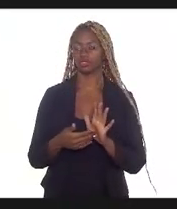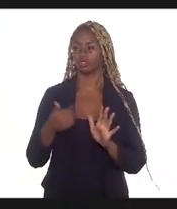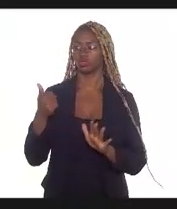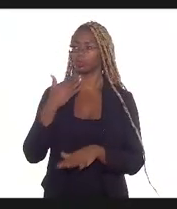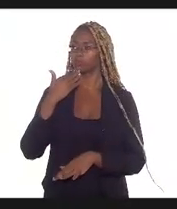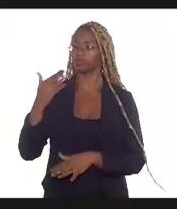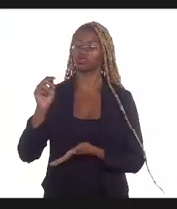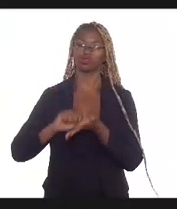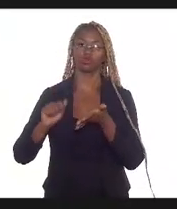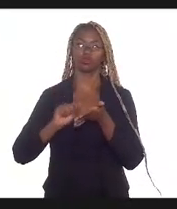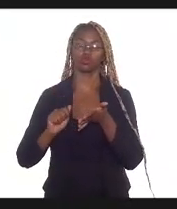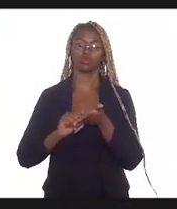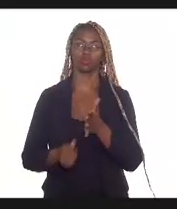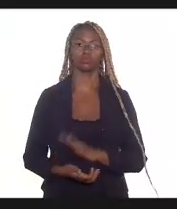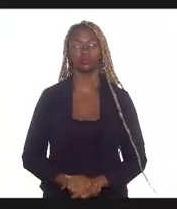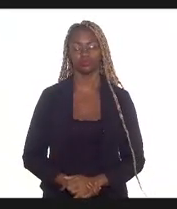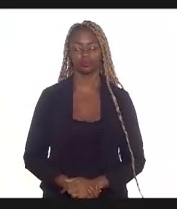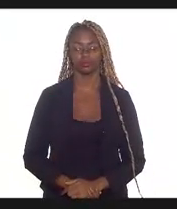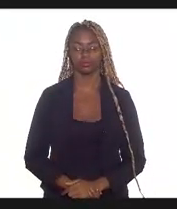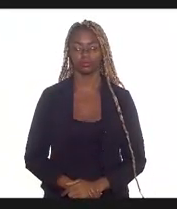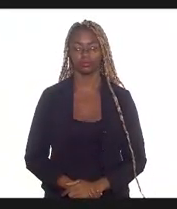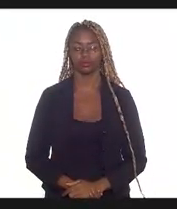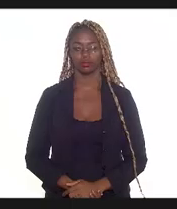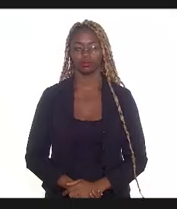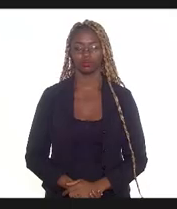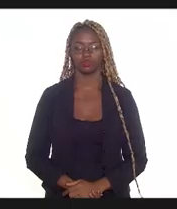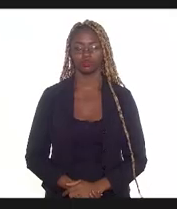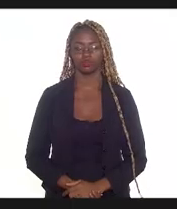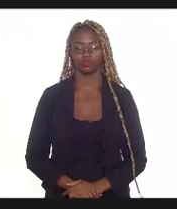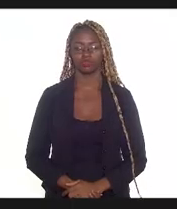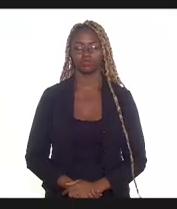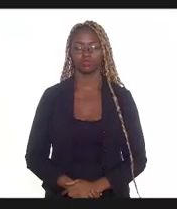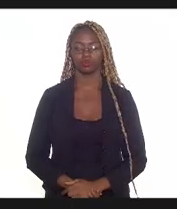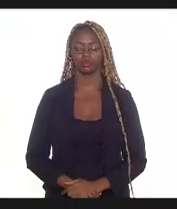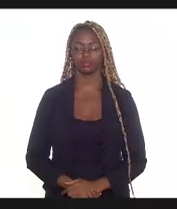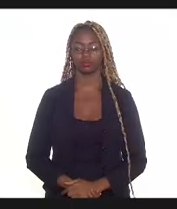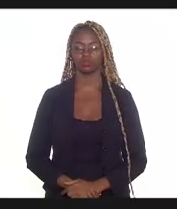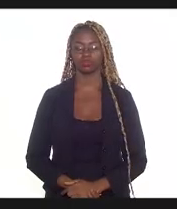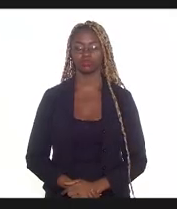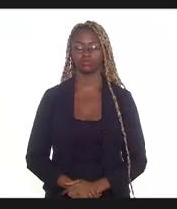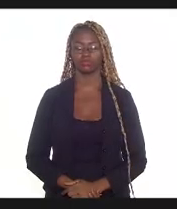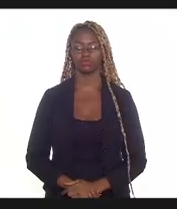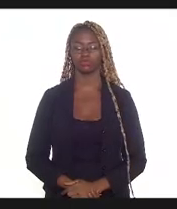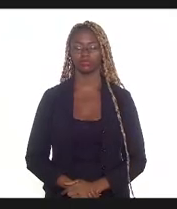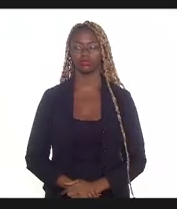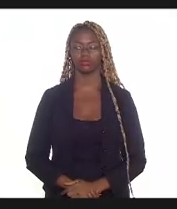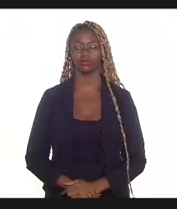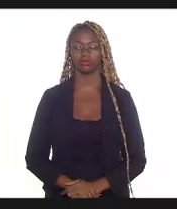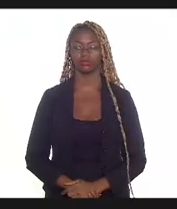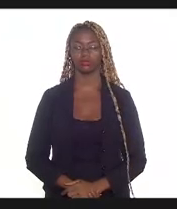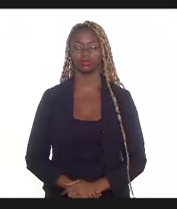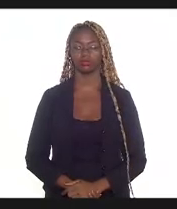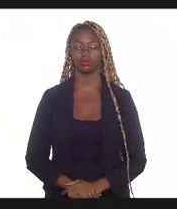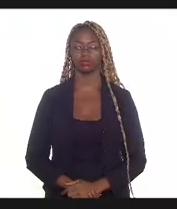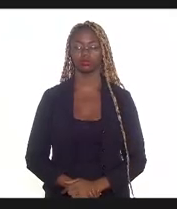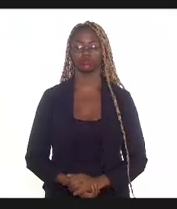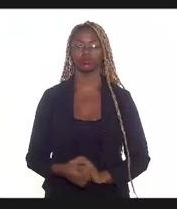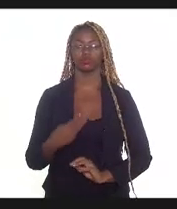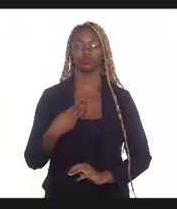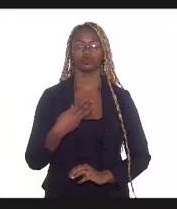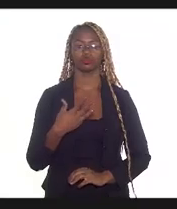autor. Recebi aqui um pedido. Retirar de pauta 36.